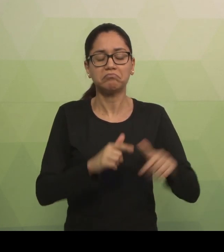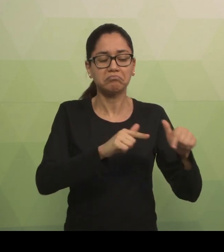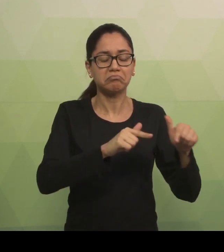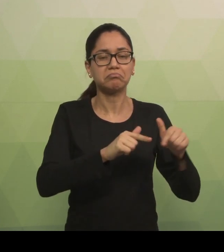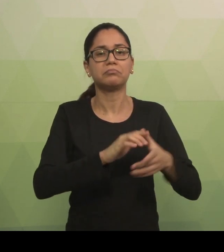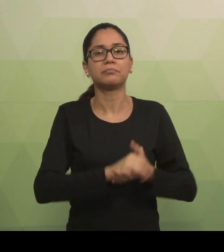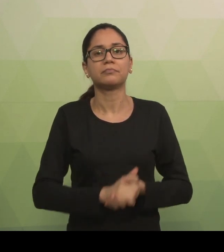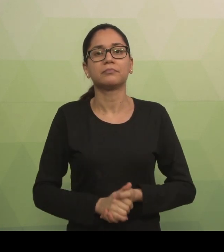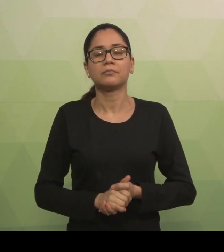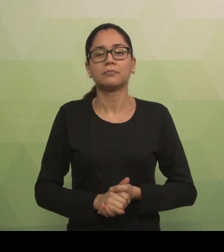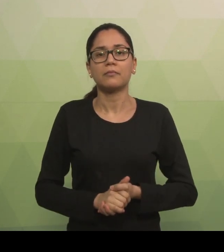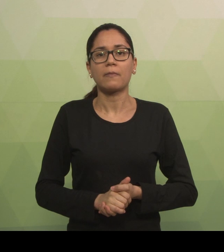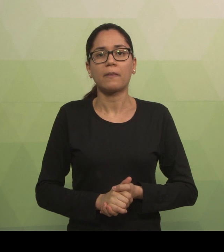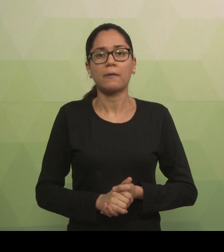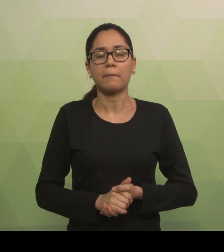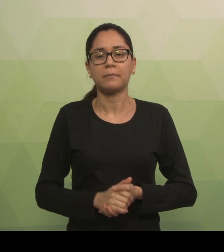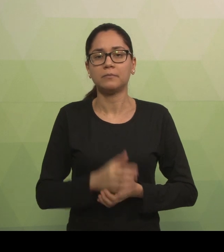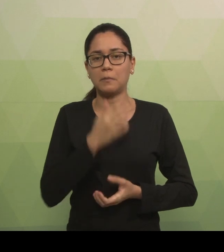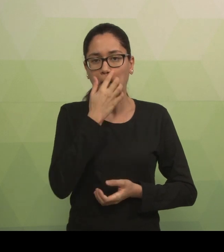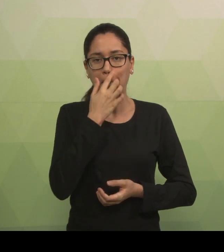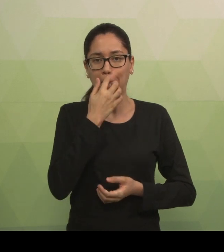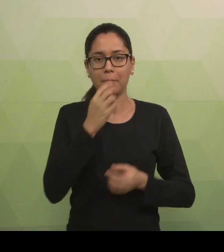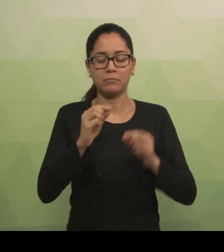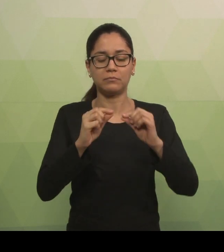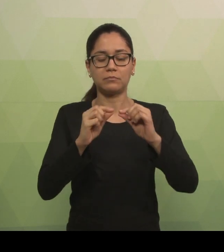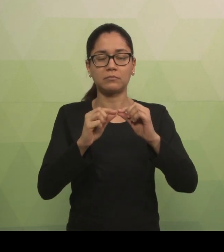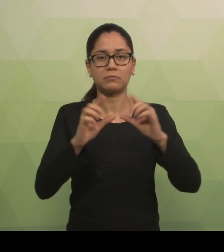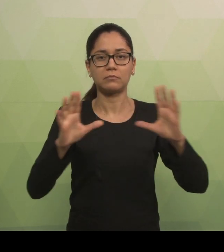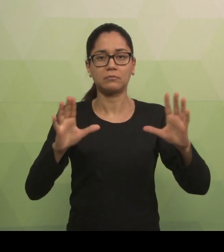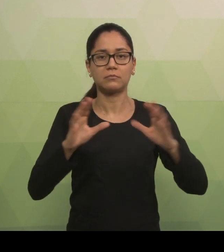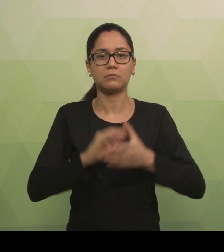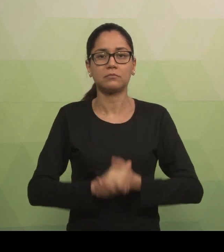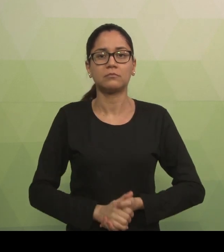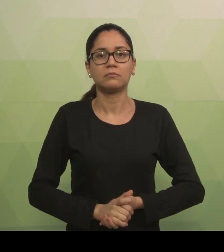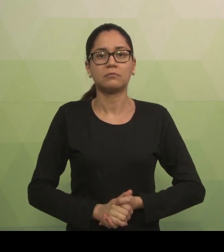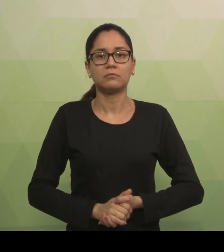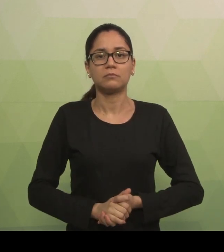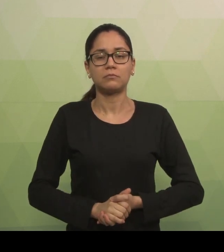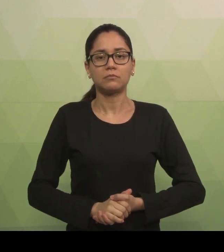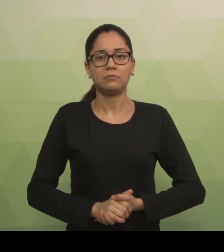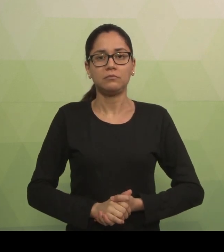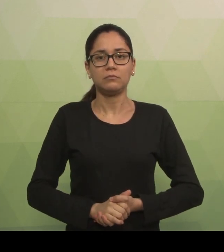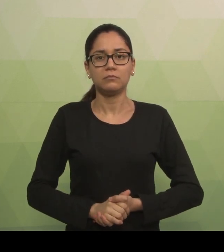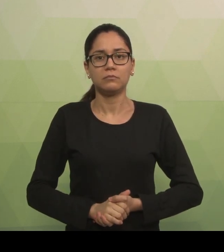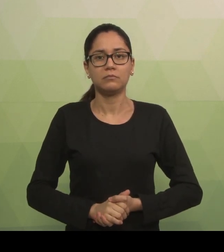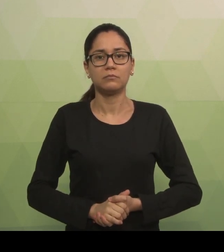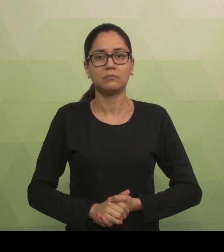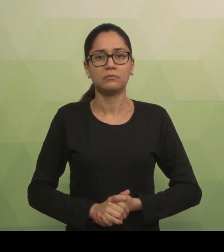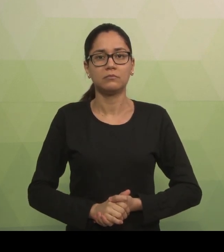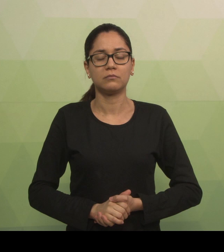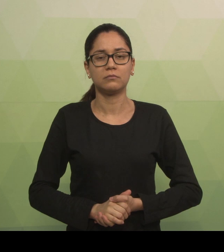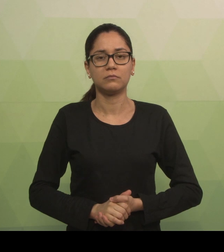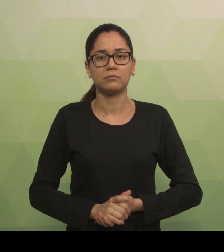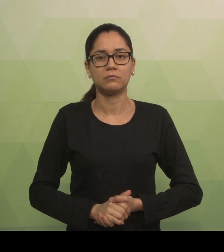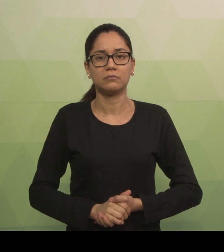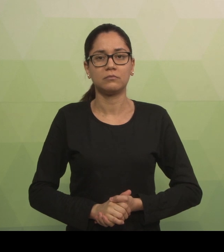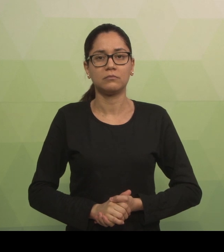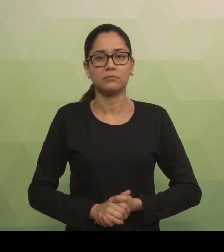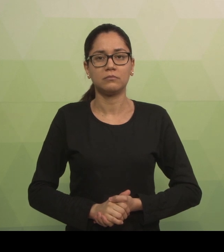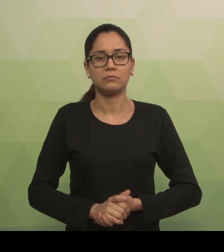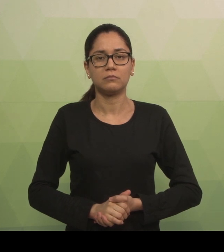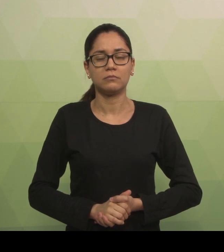Se eu fosse apenas usar a definição mais simples que eu encontrar, seria de Alexandre Wollner, um dos fundadores do design